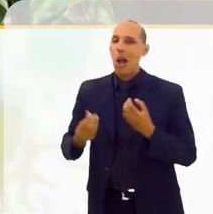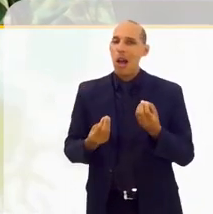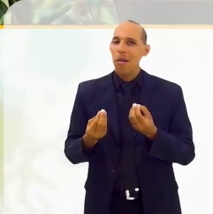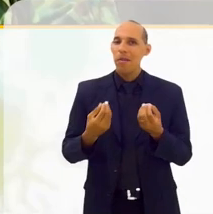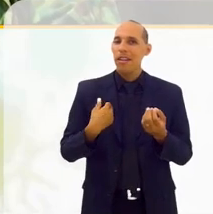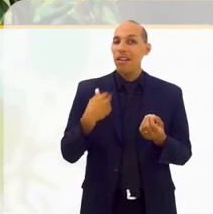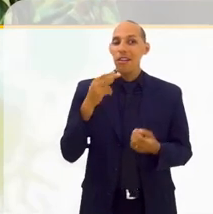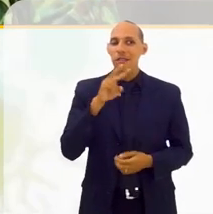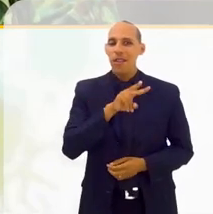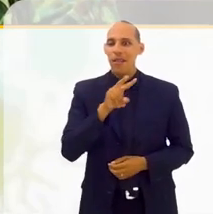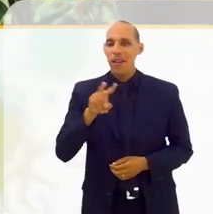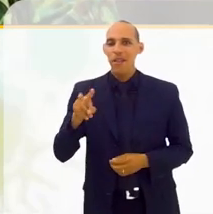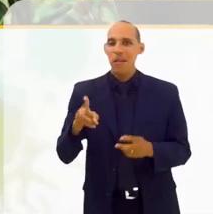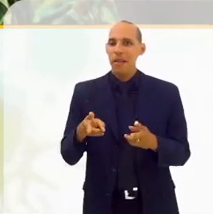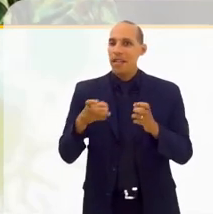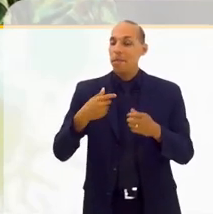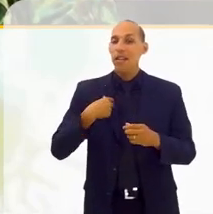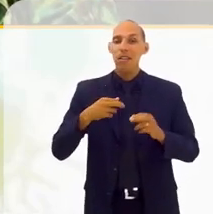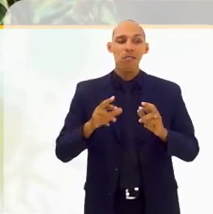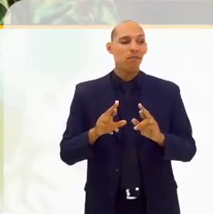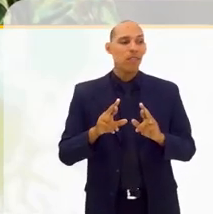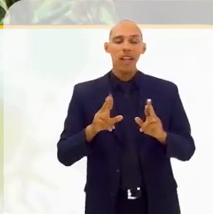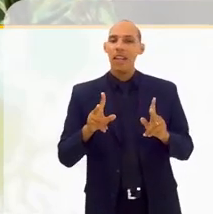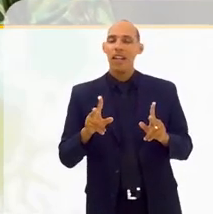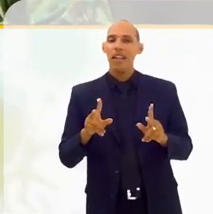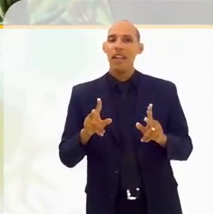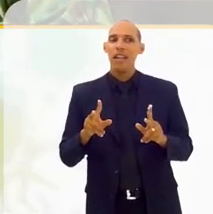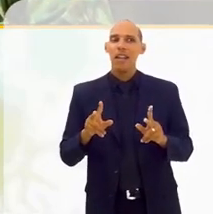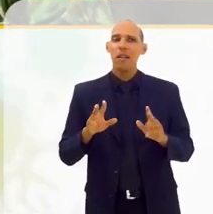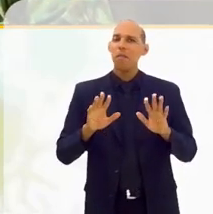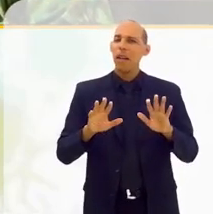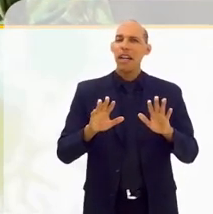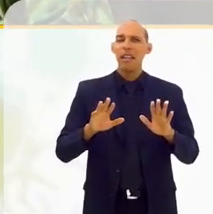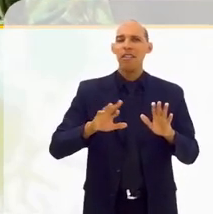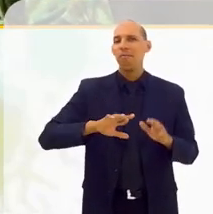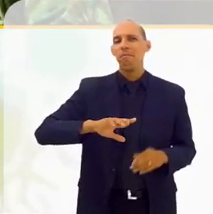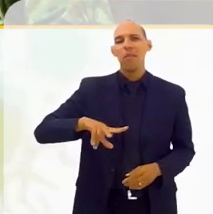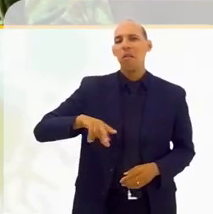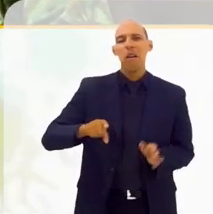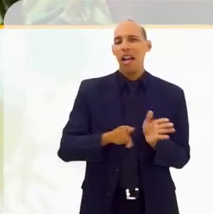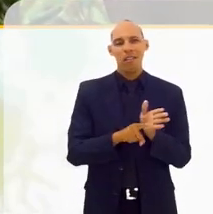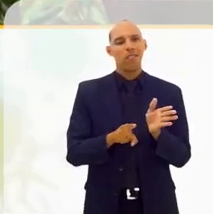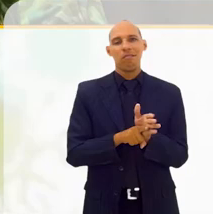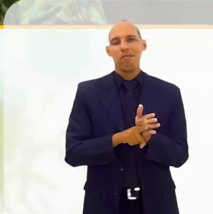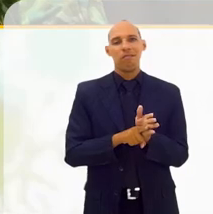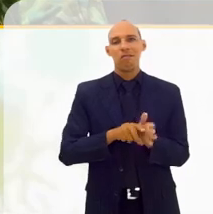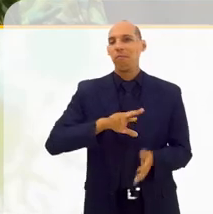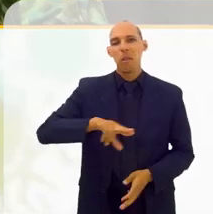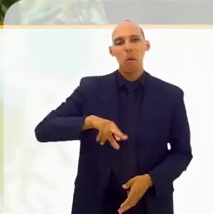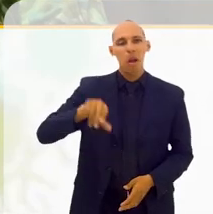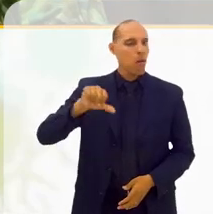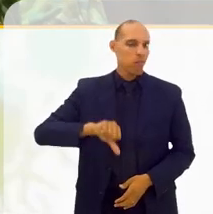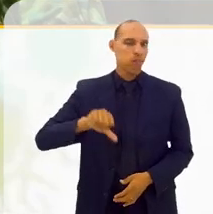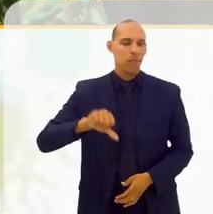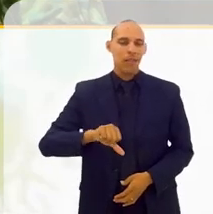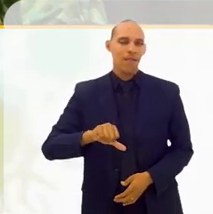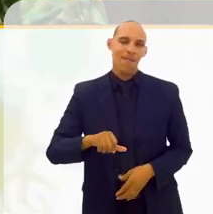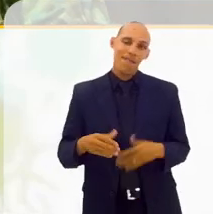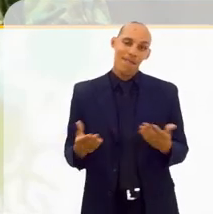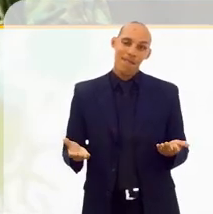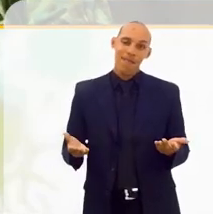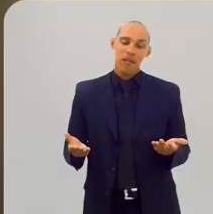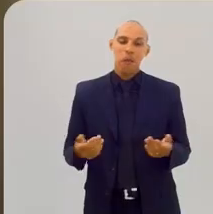começar a ver diferente não era necessariamente negativo não era uma coisa ruim